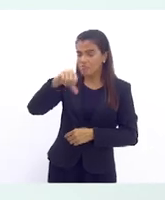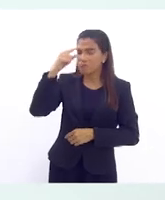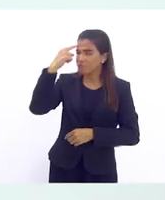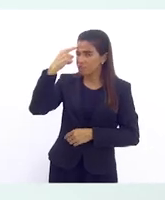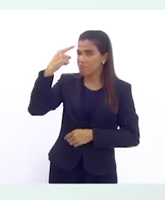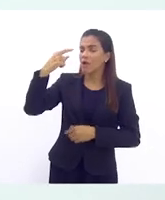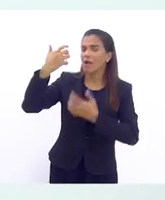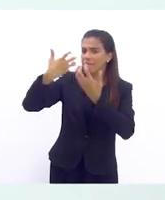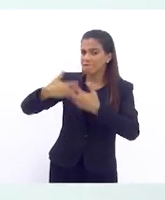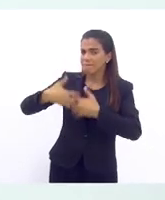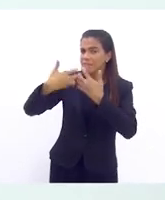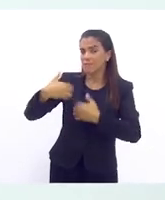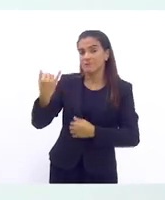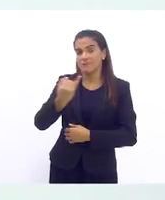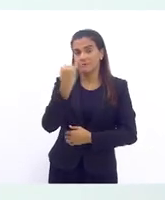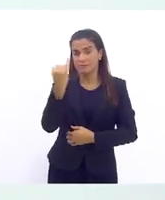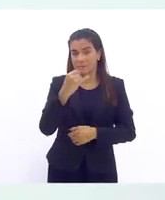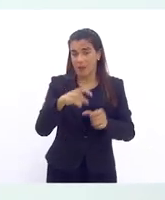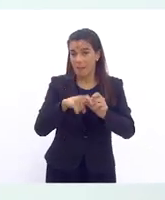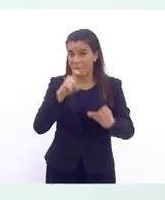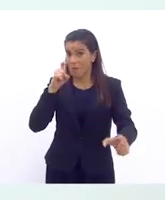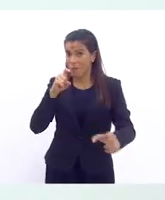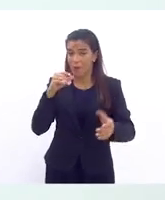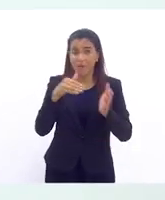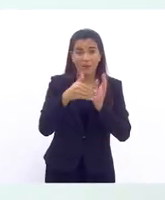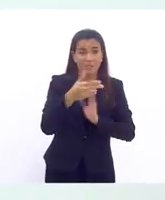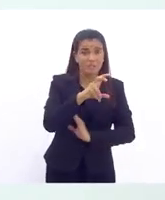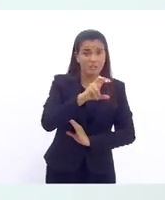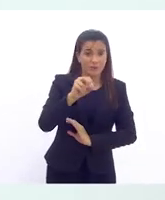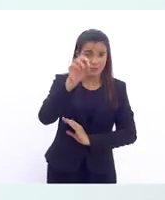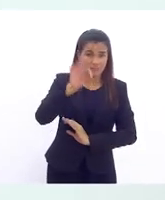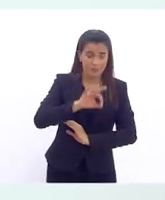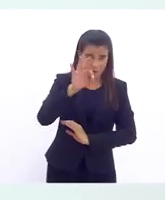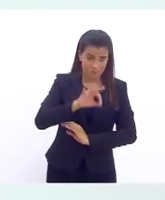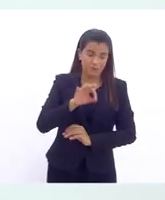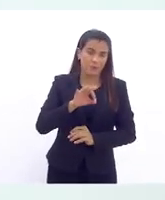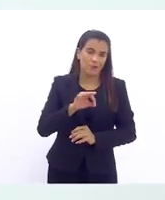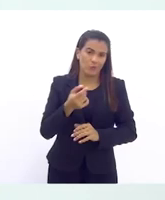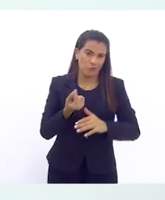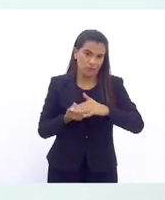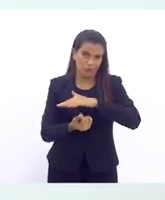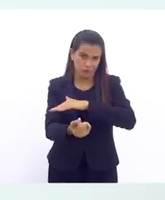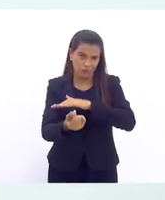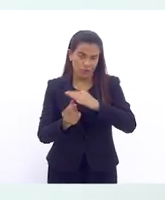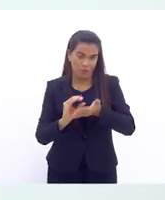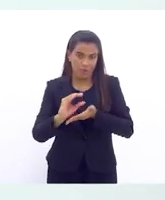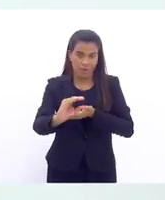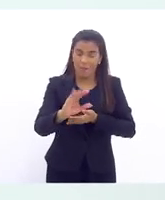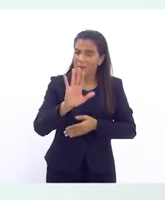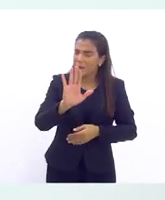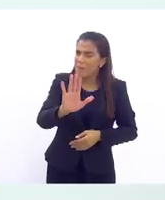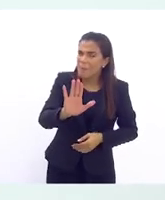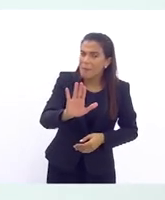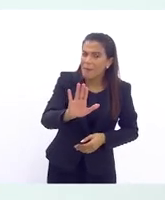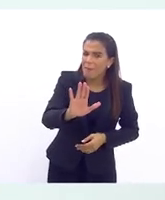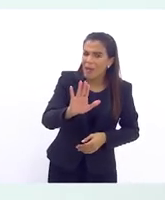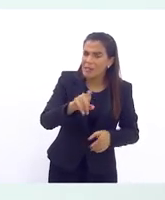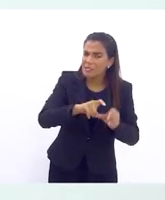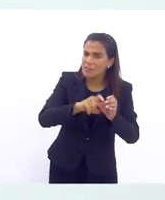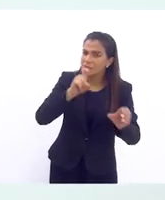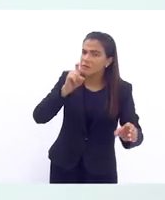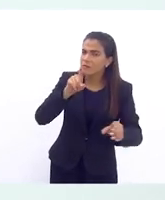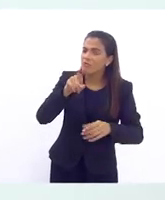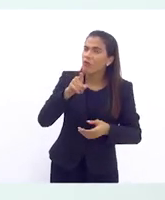de inflexão importante de vinculação de até 50% do fundo e aí a pergunta de perdão essa essa dificuldade